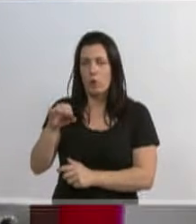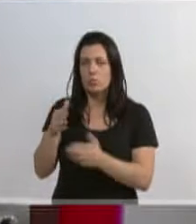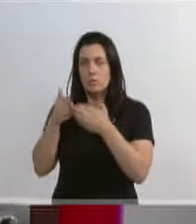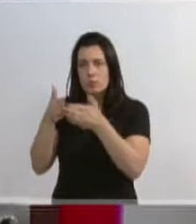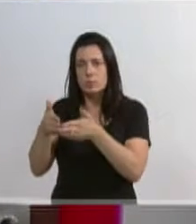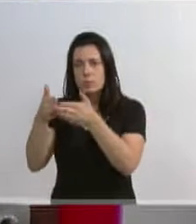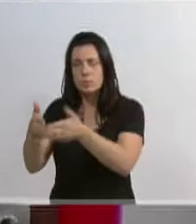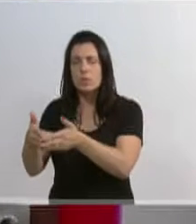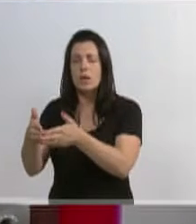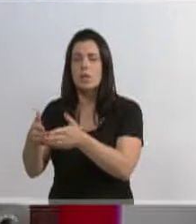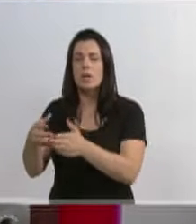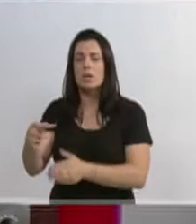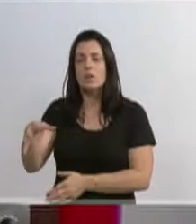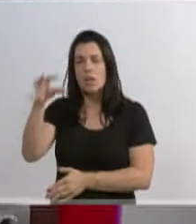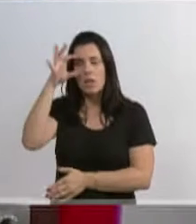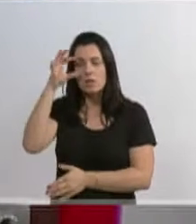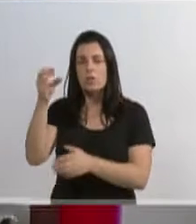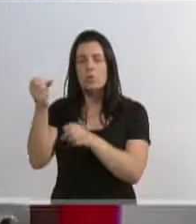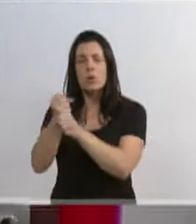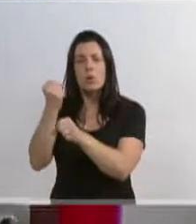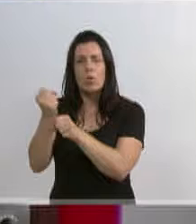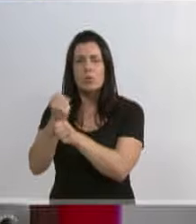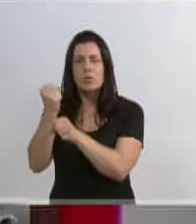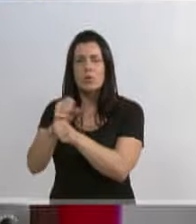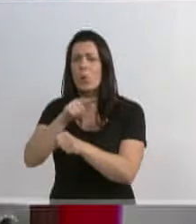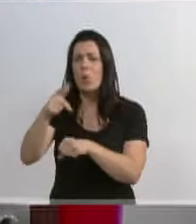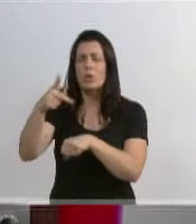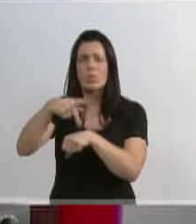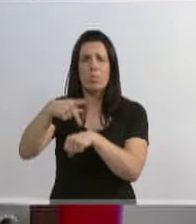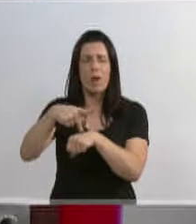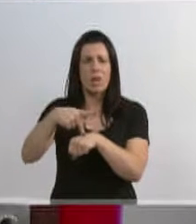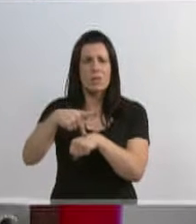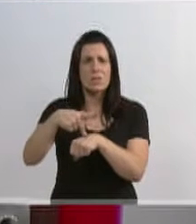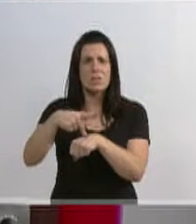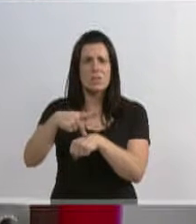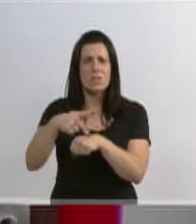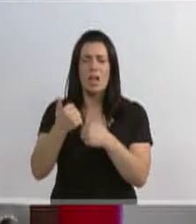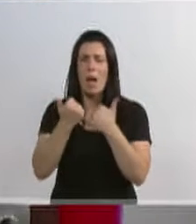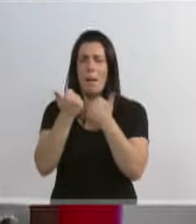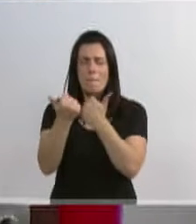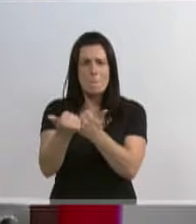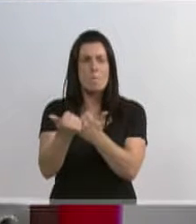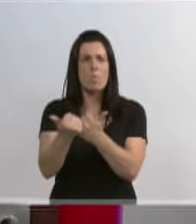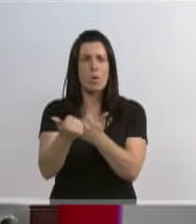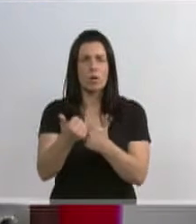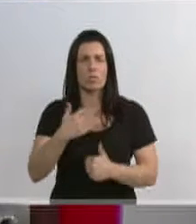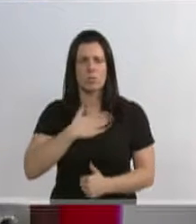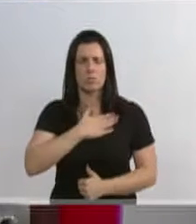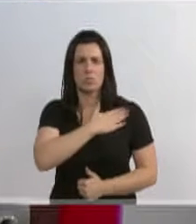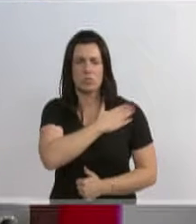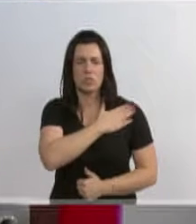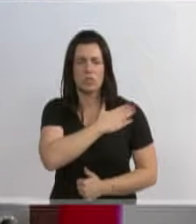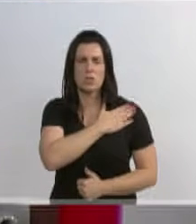obras na Nicarágua, a hidrelétrica na Venezuela, ao apoio às ditaduras latino-americanas?